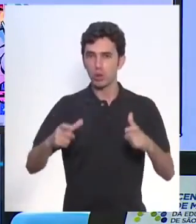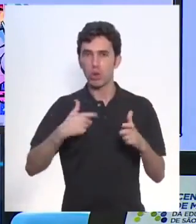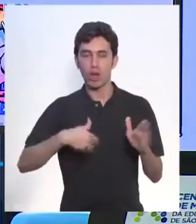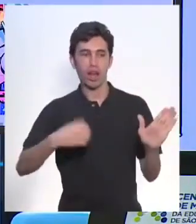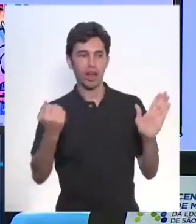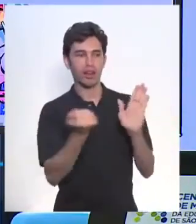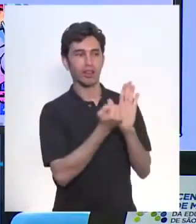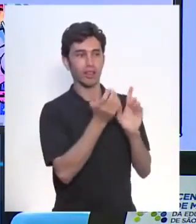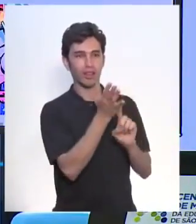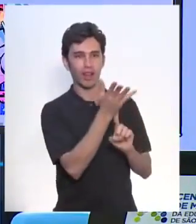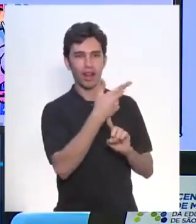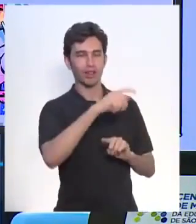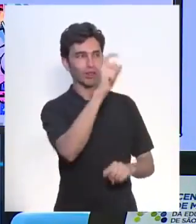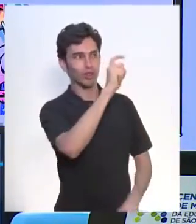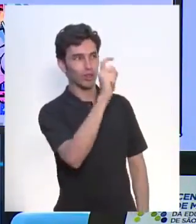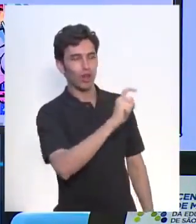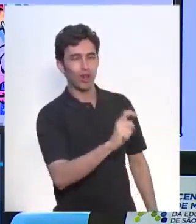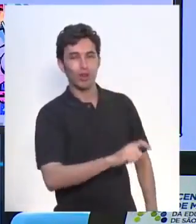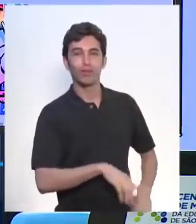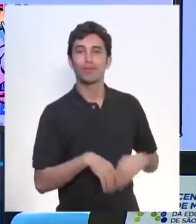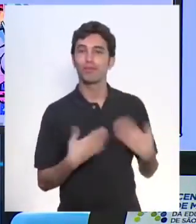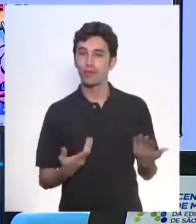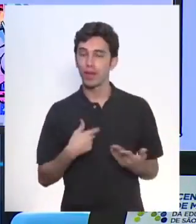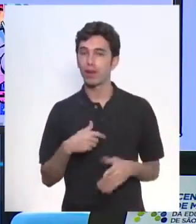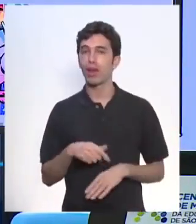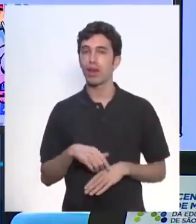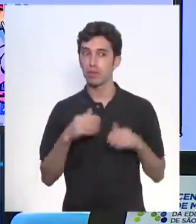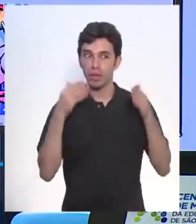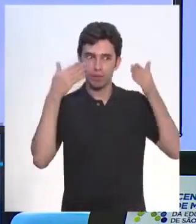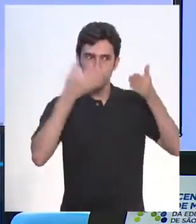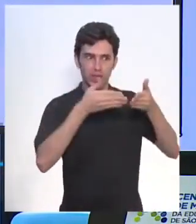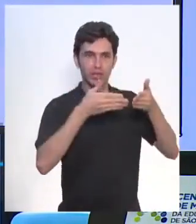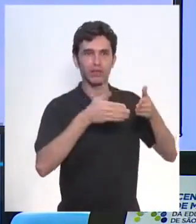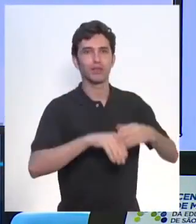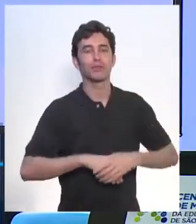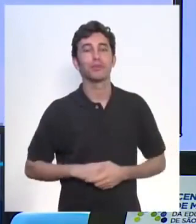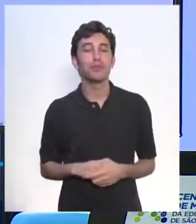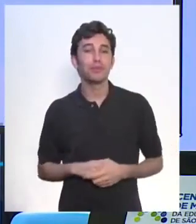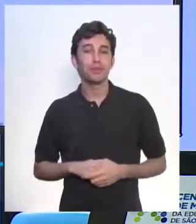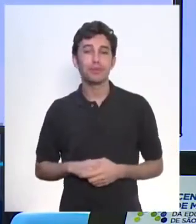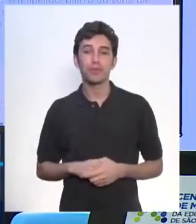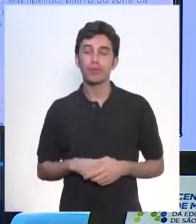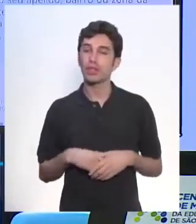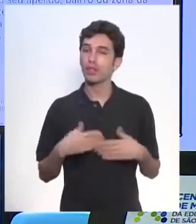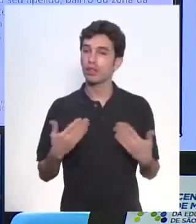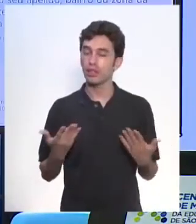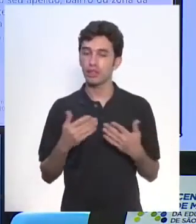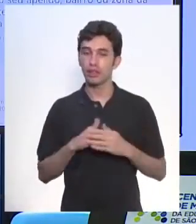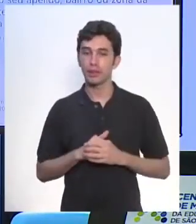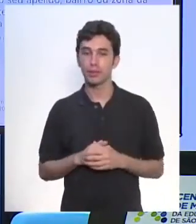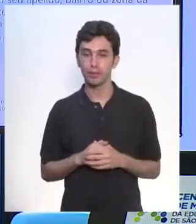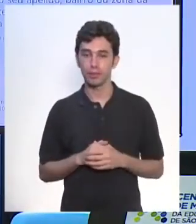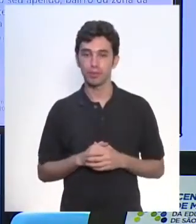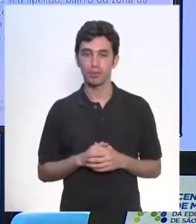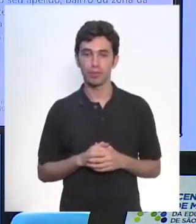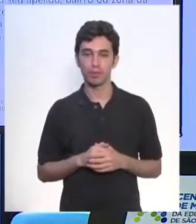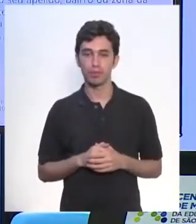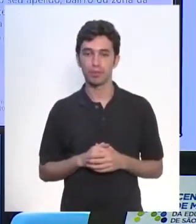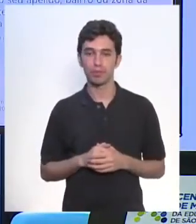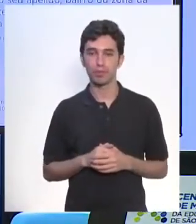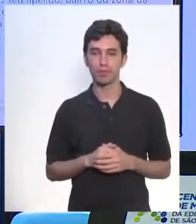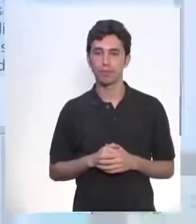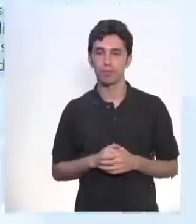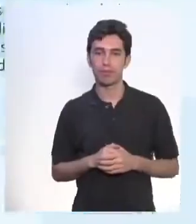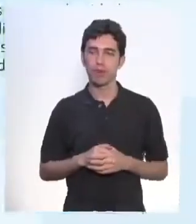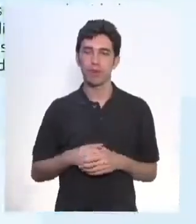tá? Então, é uma obra muito específica, o grafite. E, então, gente, olha só. Vamos agora entrar